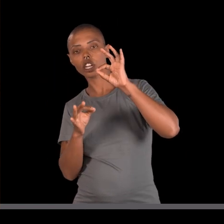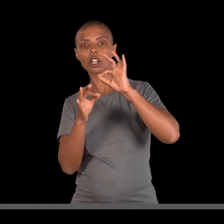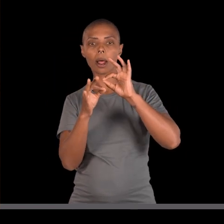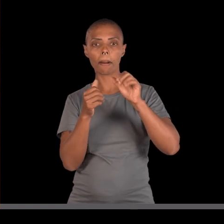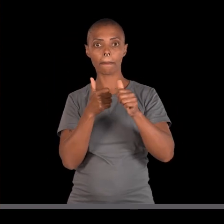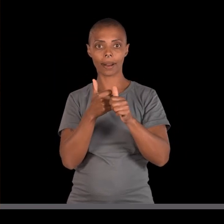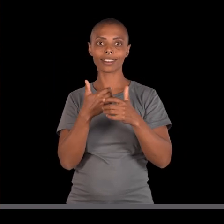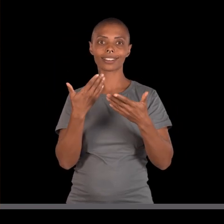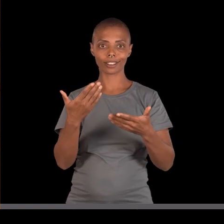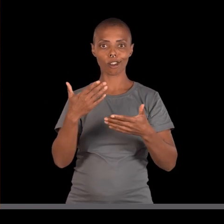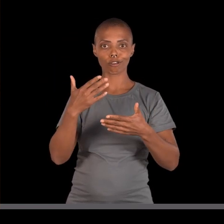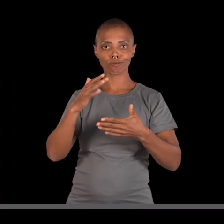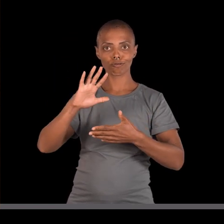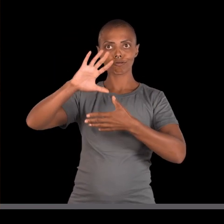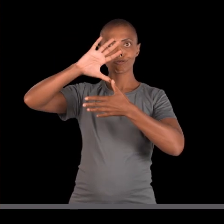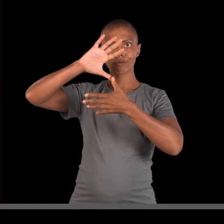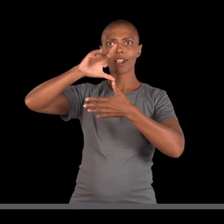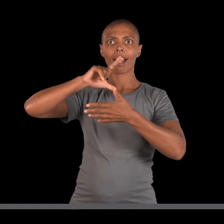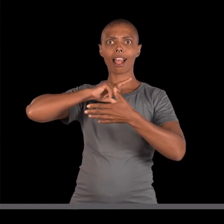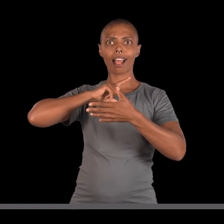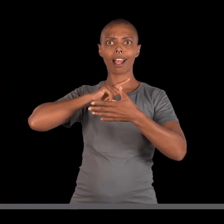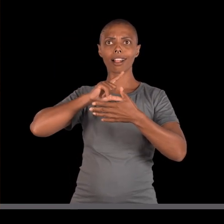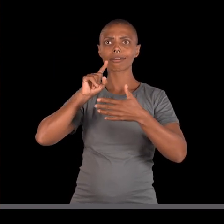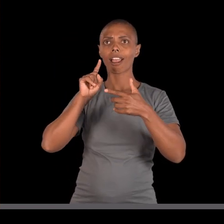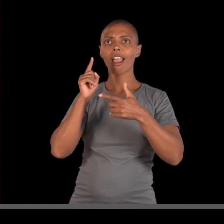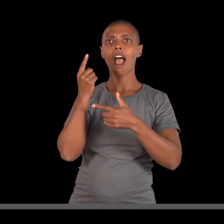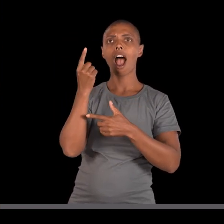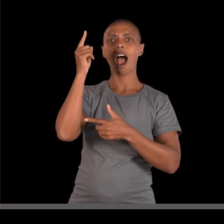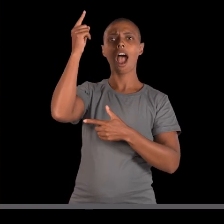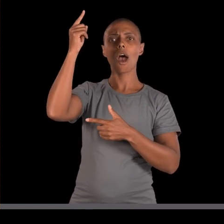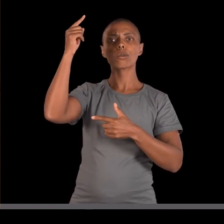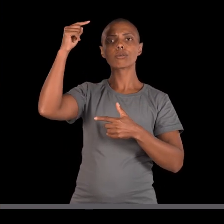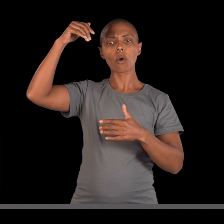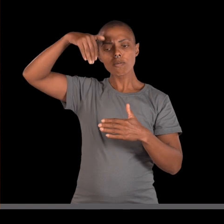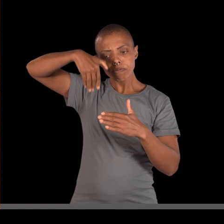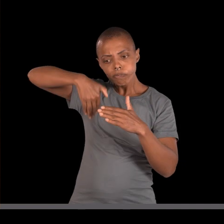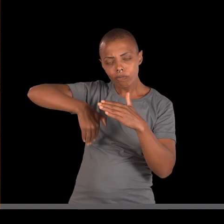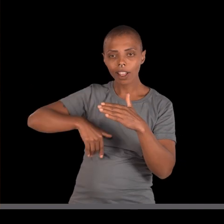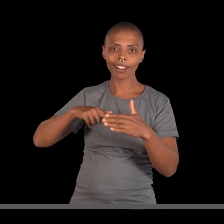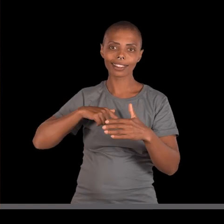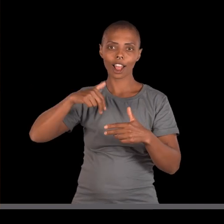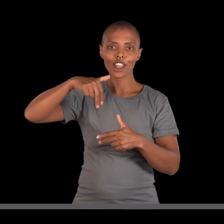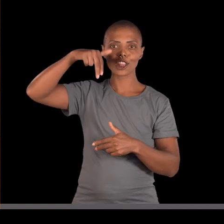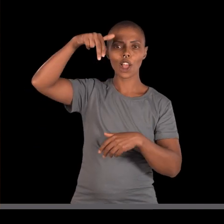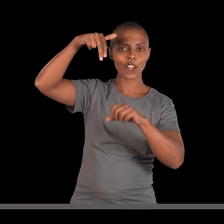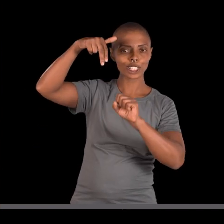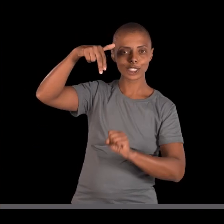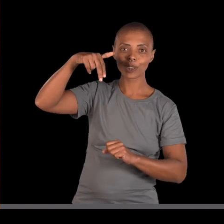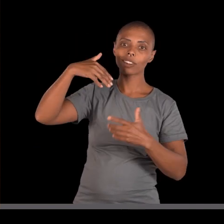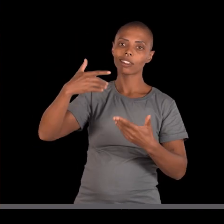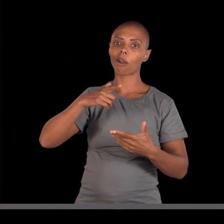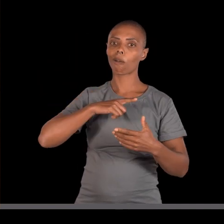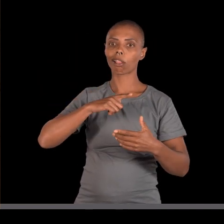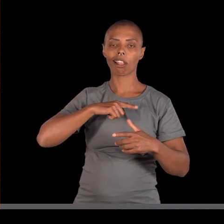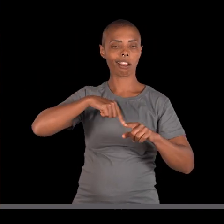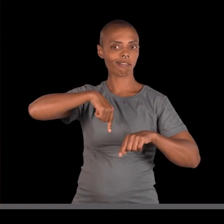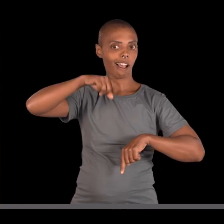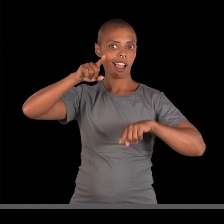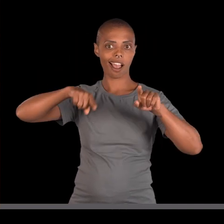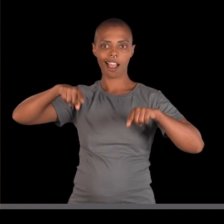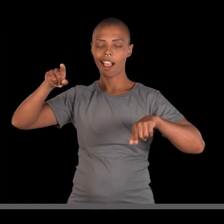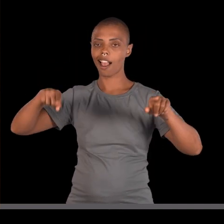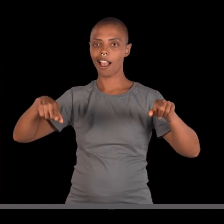continente americano tem uma grande variação de altitude, né, tanto de norte como a sul, você vai ter uma